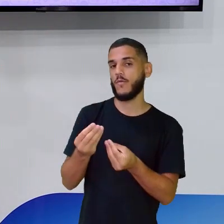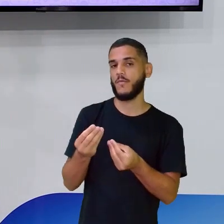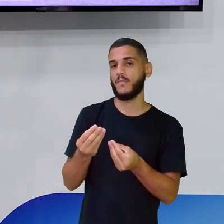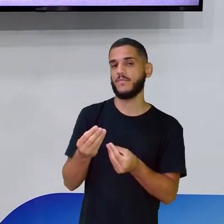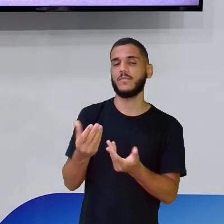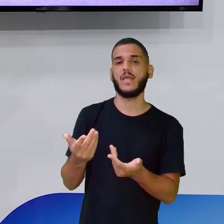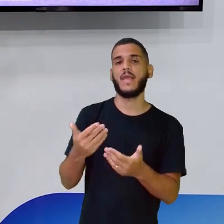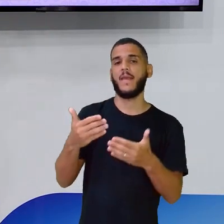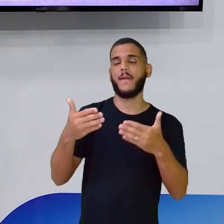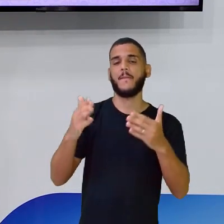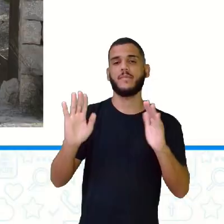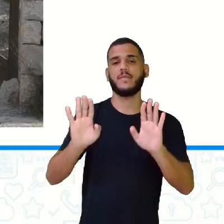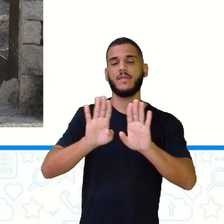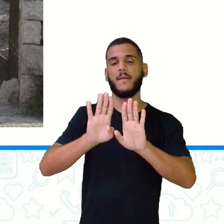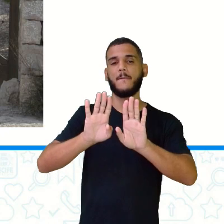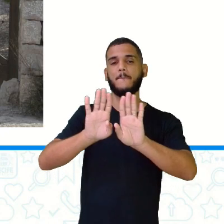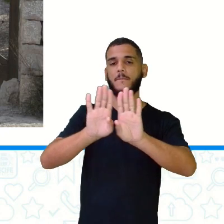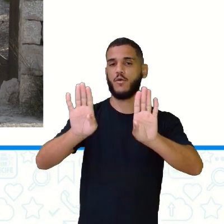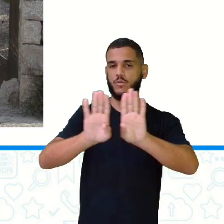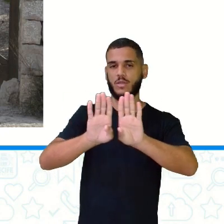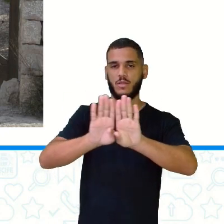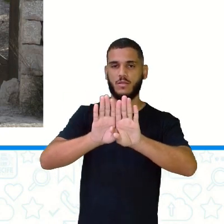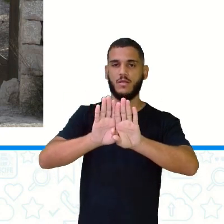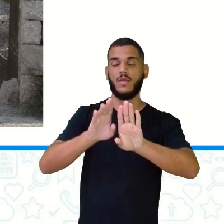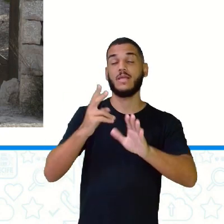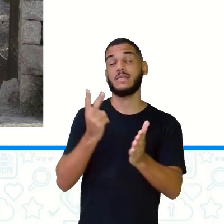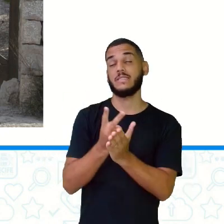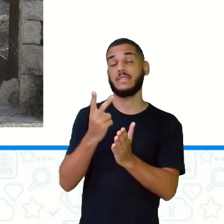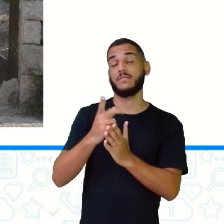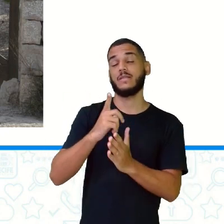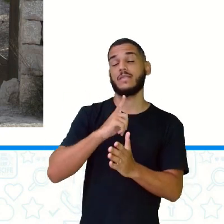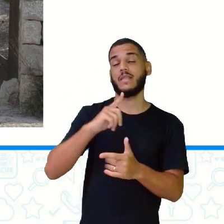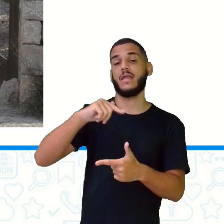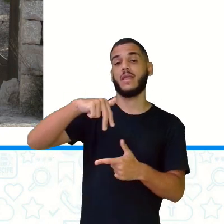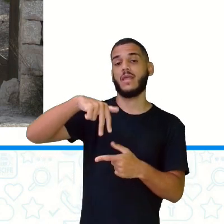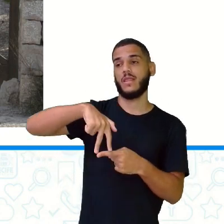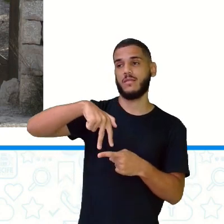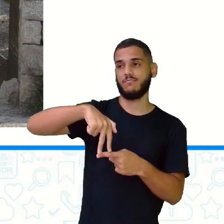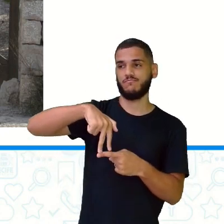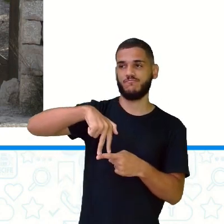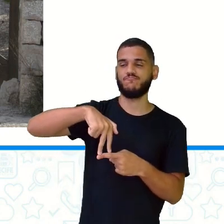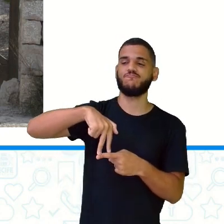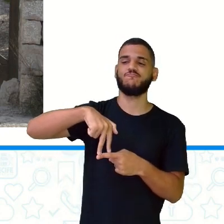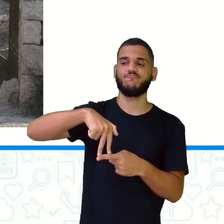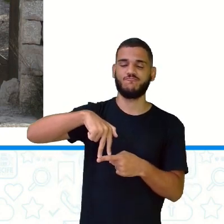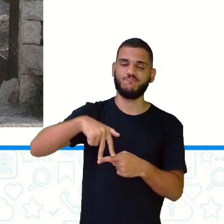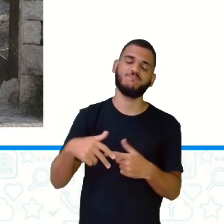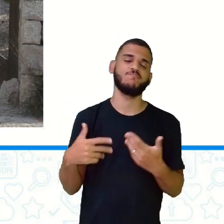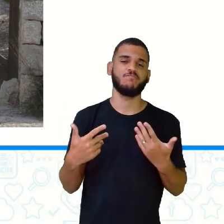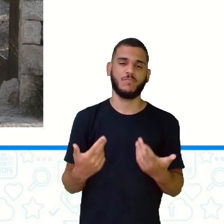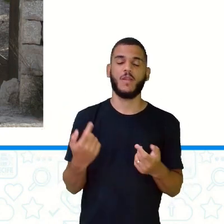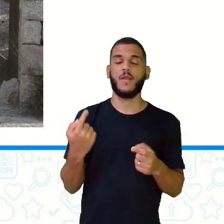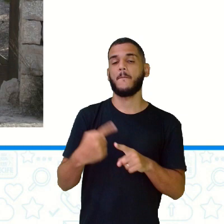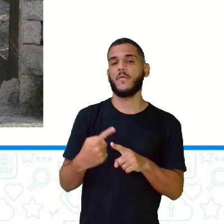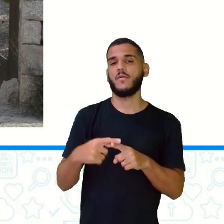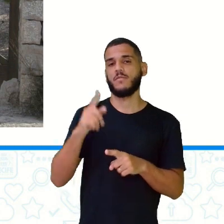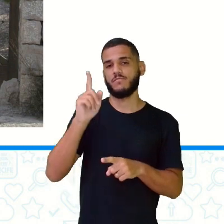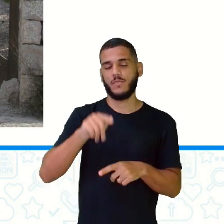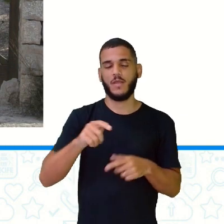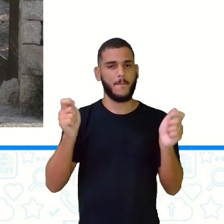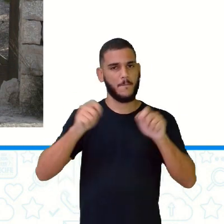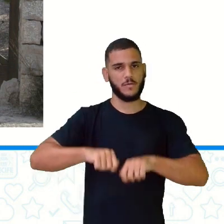alguma porteira, você vai ver que sempre vai ter uma tábua formando um triângulo, porque é o que